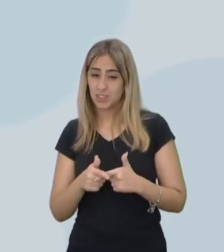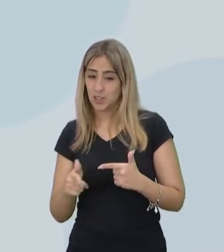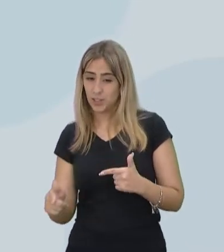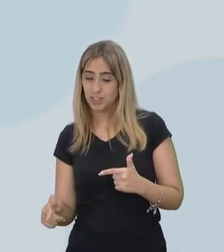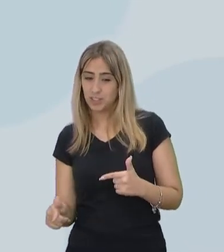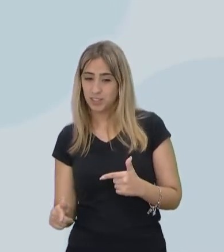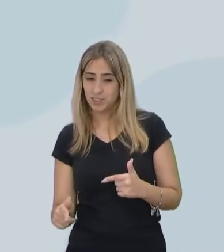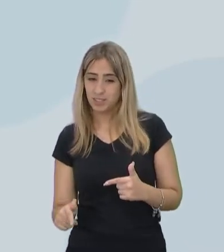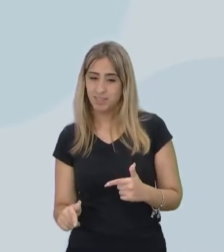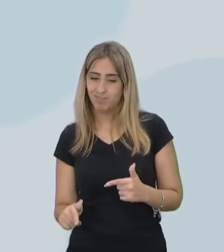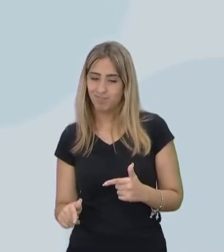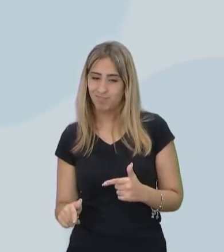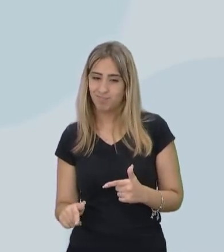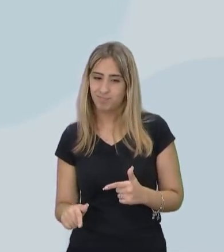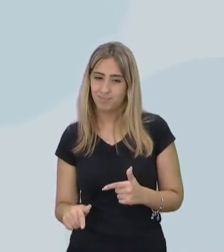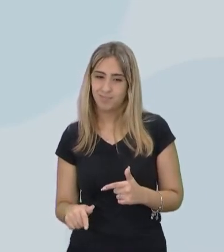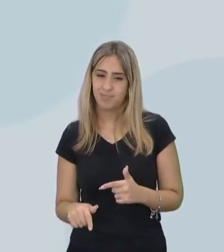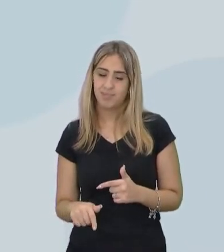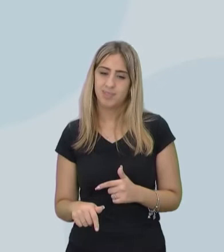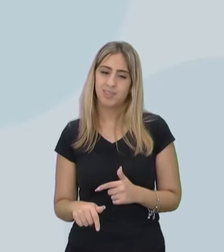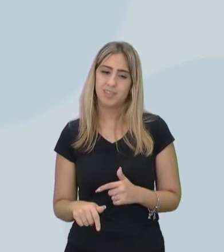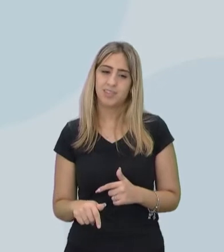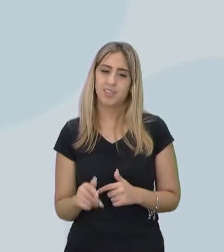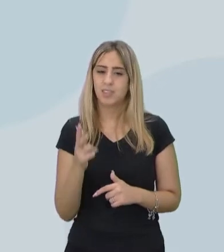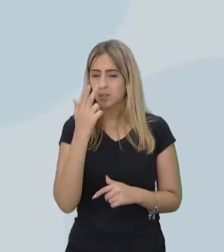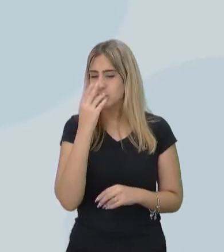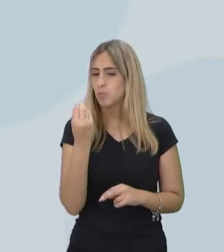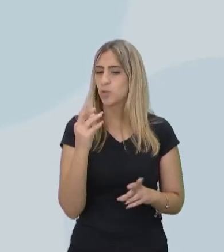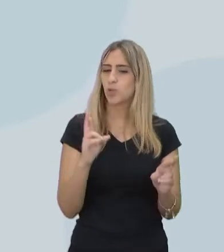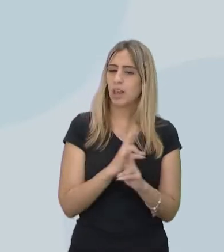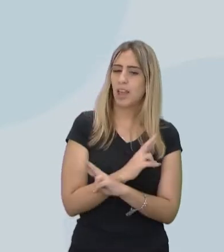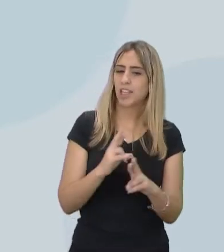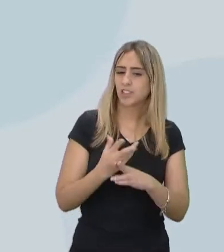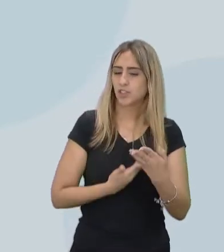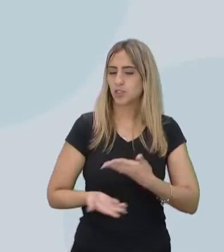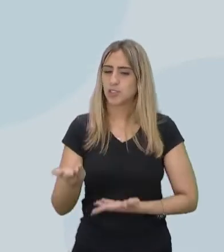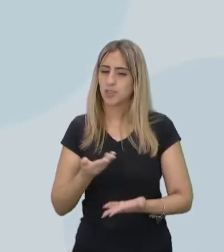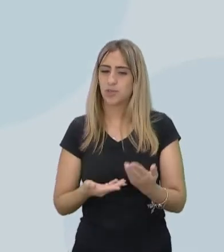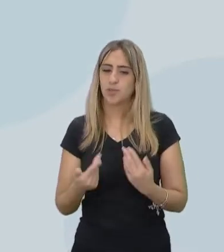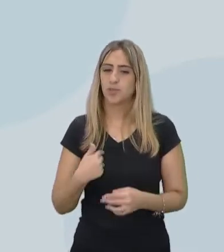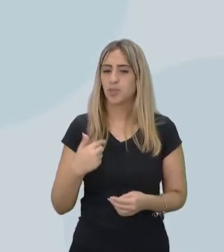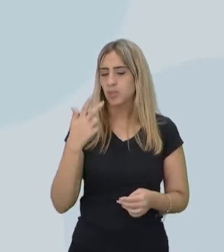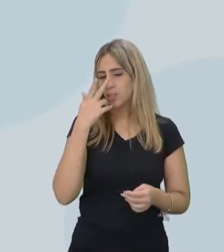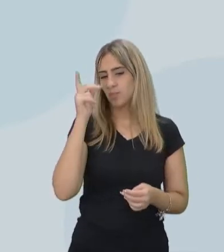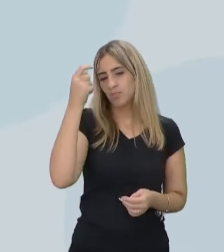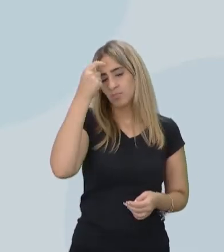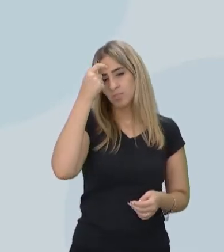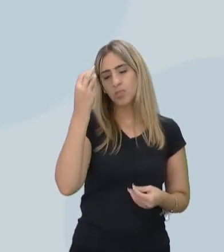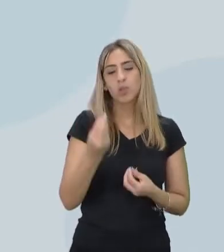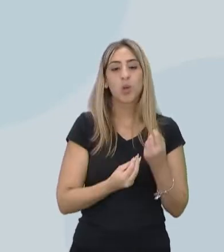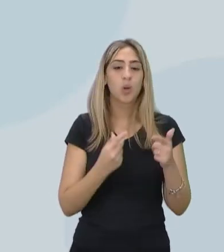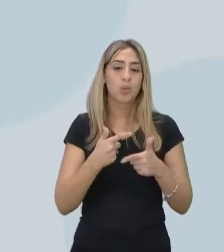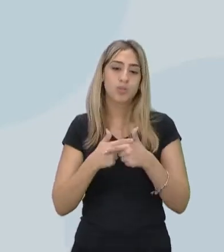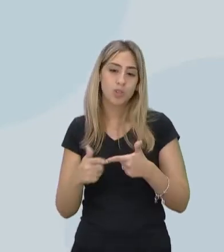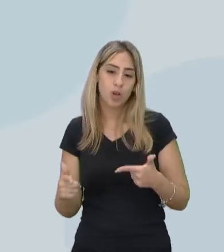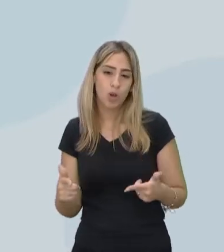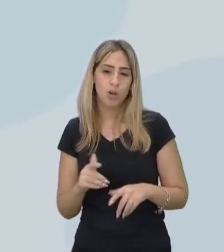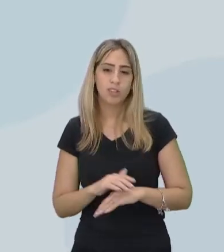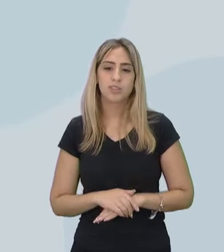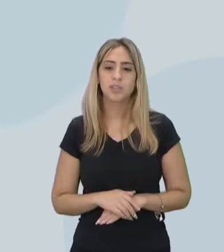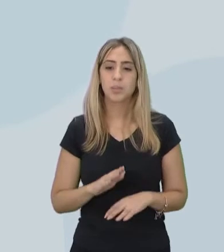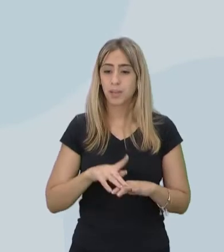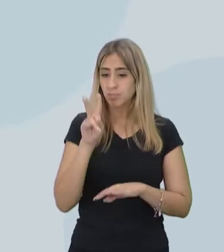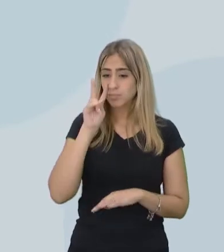questão de sorte, sei lá, eu acho que é muito relativo, né? O que eu tenho em mente como sorte.